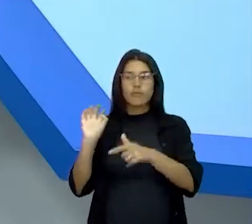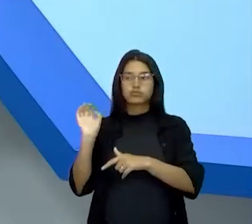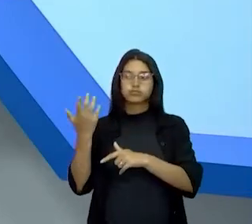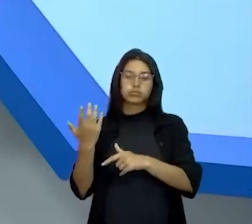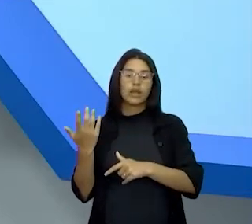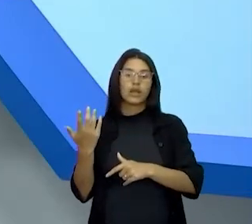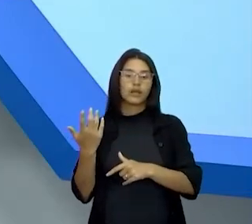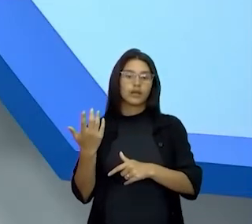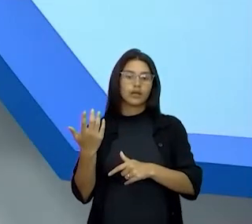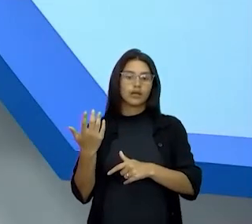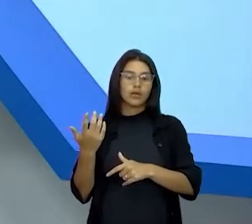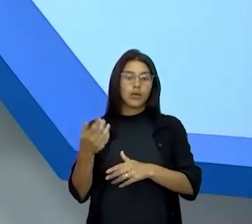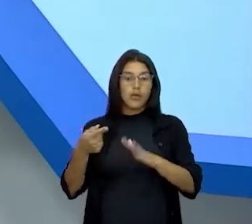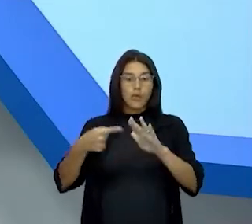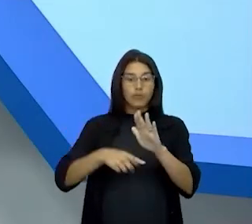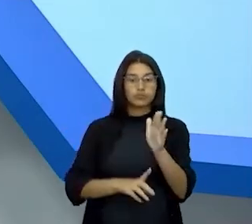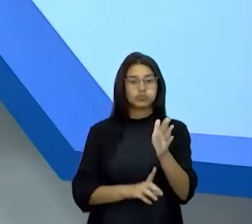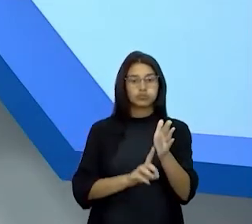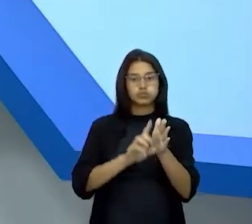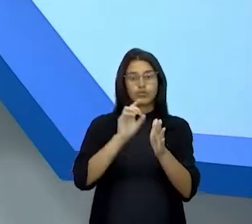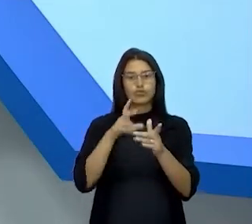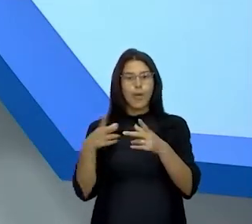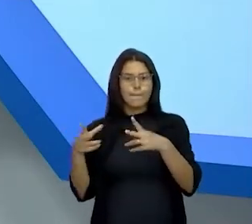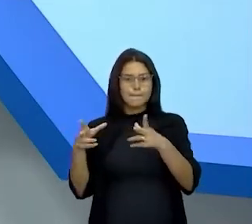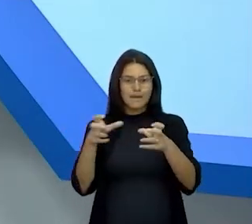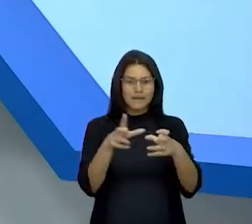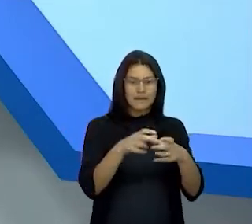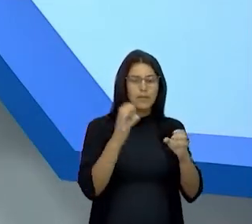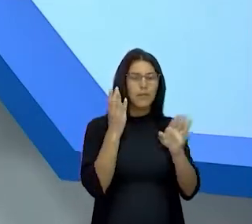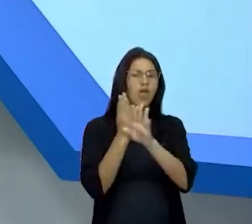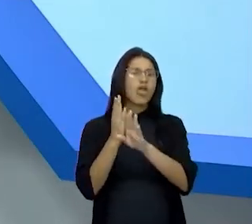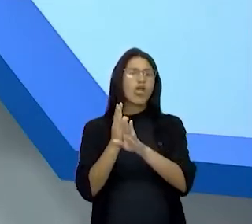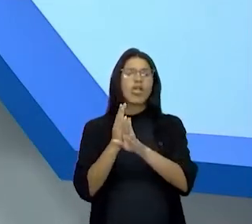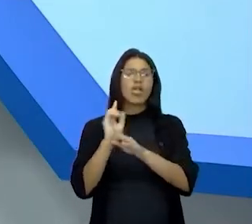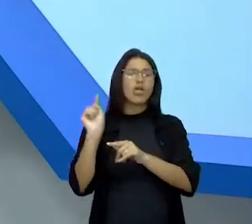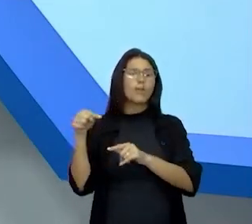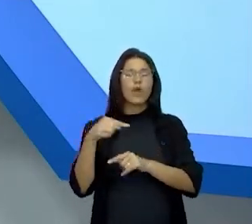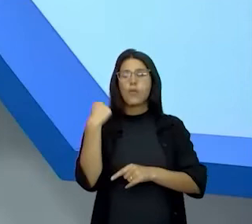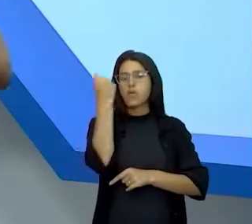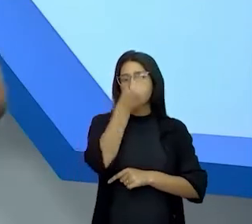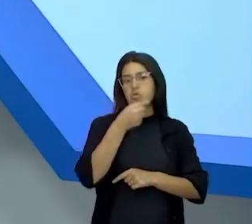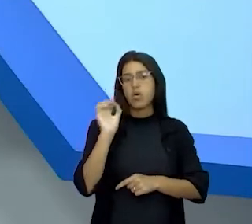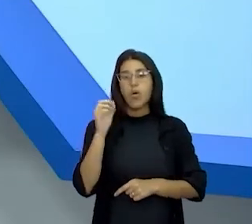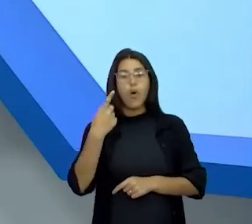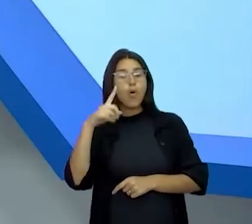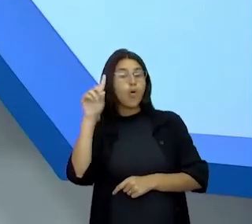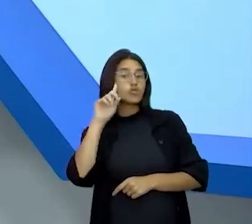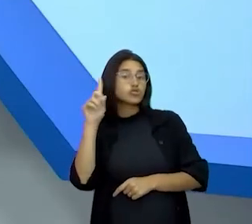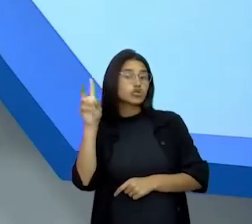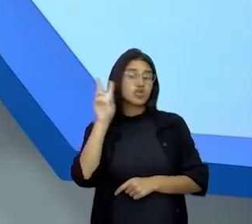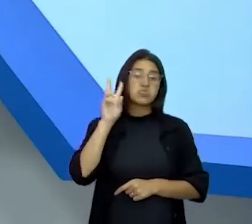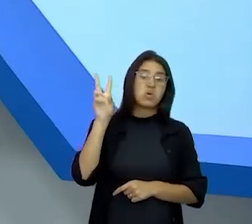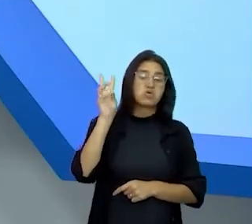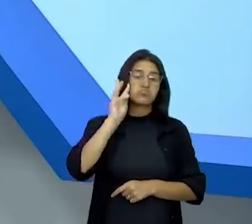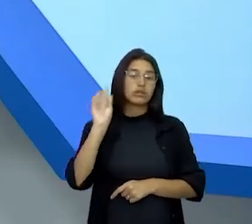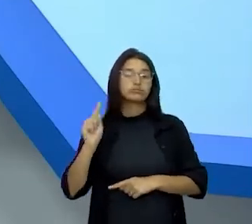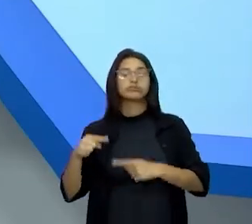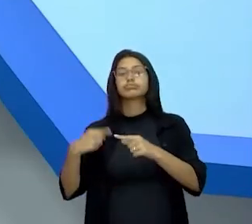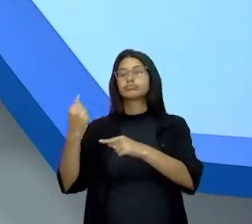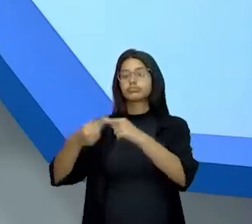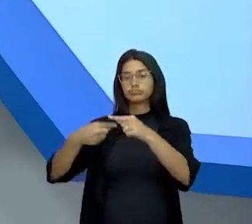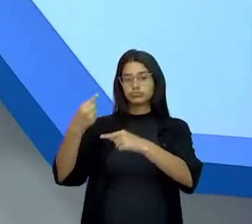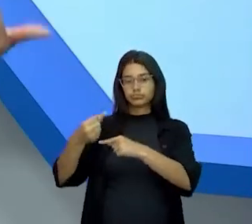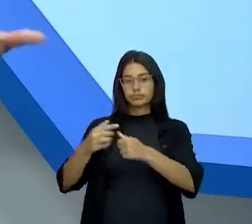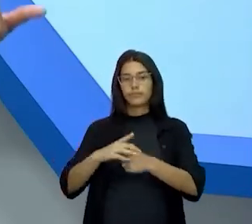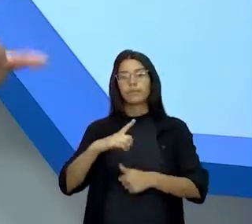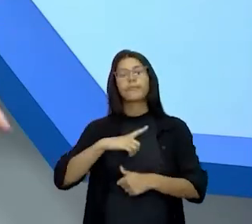acontecer quando o mergulhador está subindo. Ele só vai descobrir depois de algumas horas, ou um dia ou 2 depois. E aí,